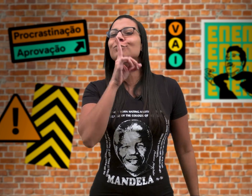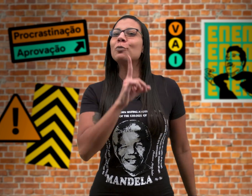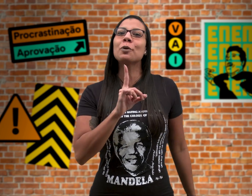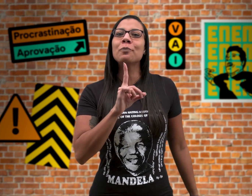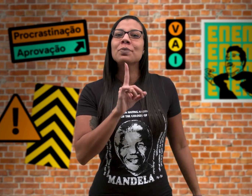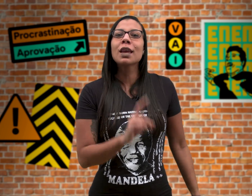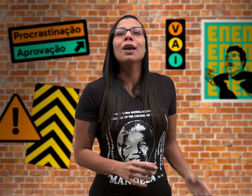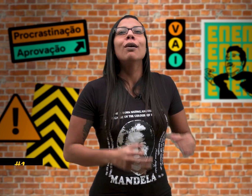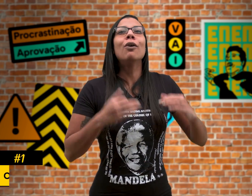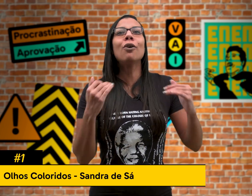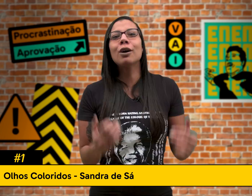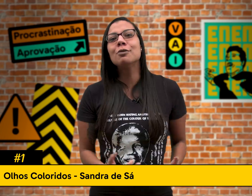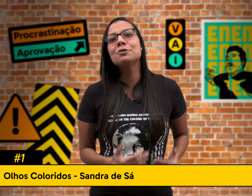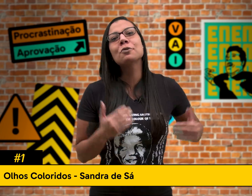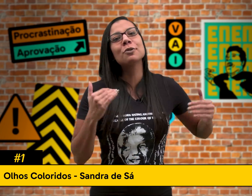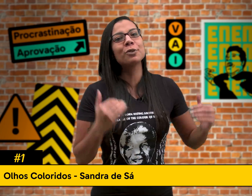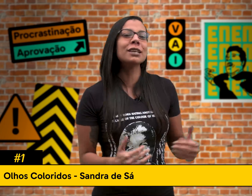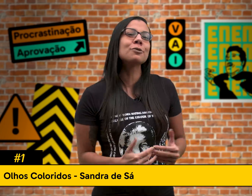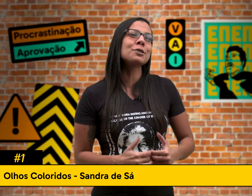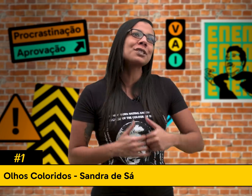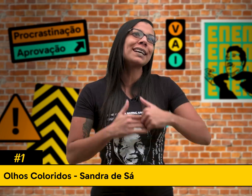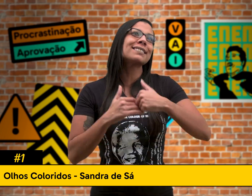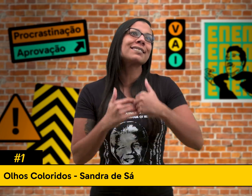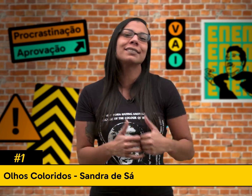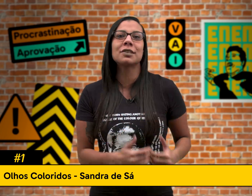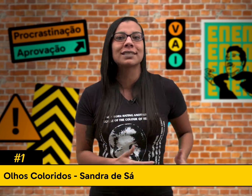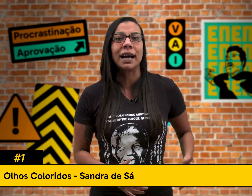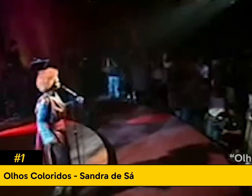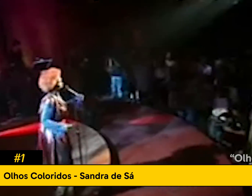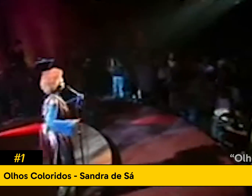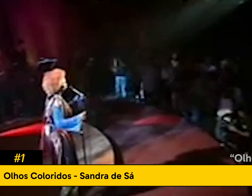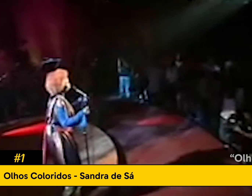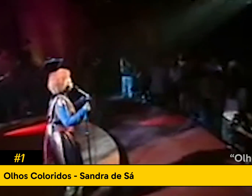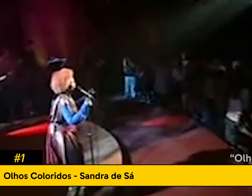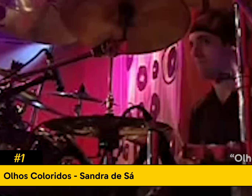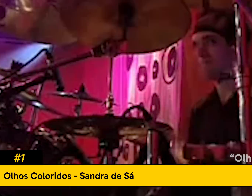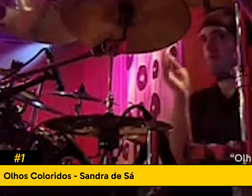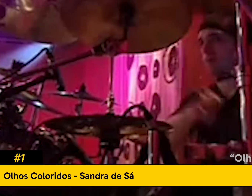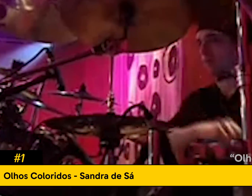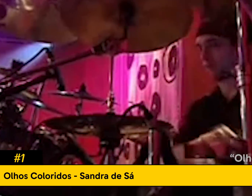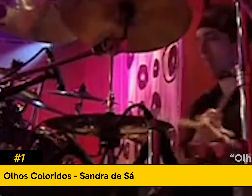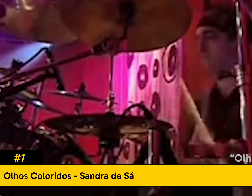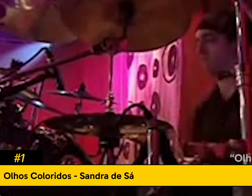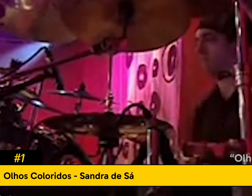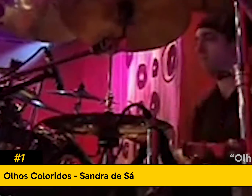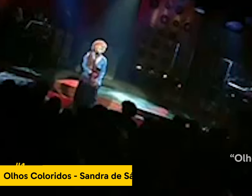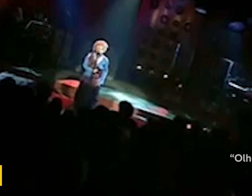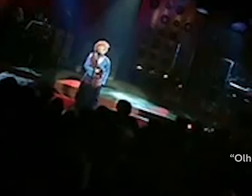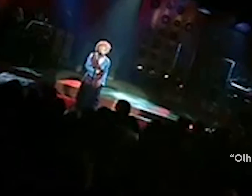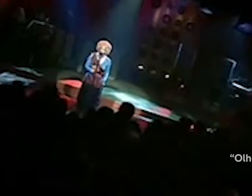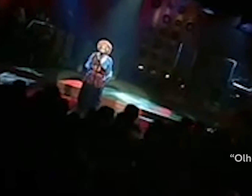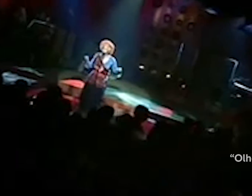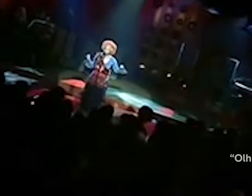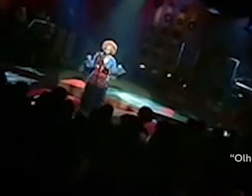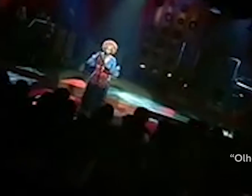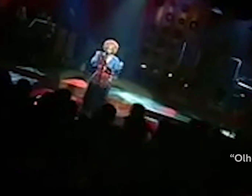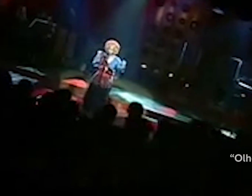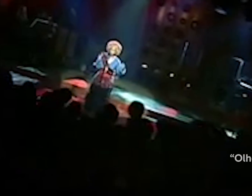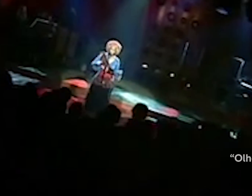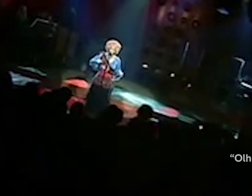Música número 1. Olhos Coloridos, da Sandra de Sá. Meu cabelo é enrolado,